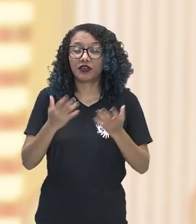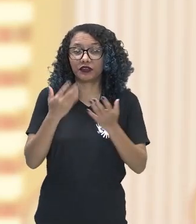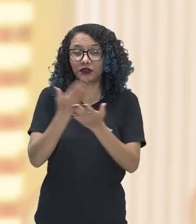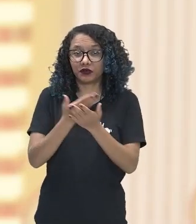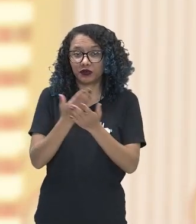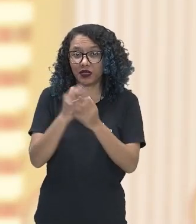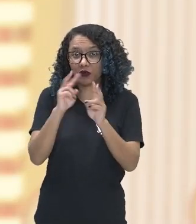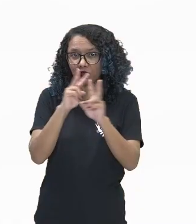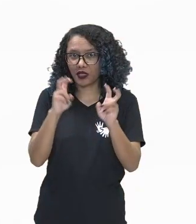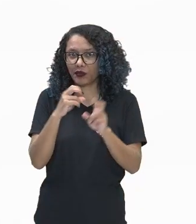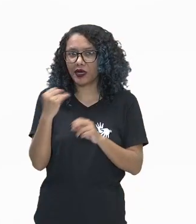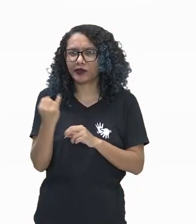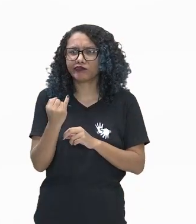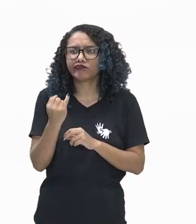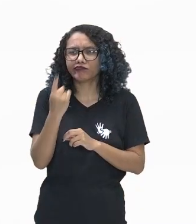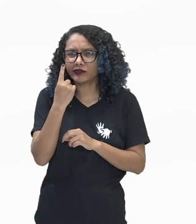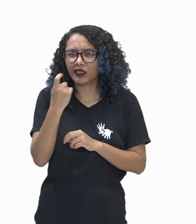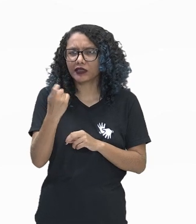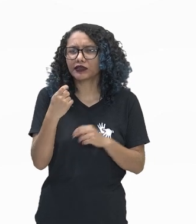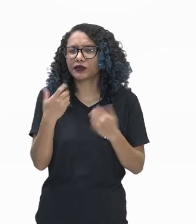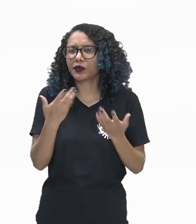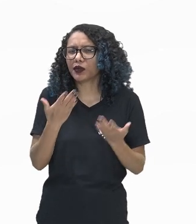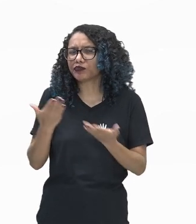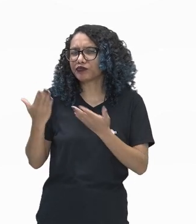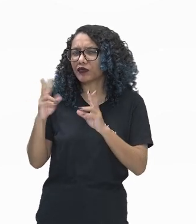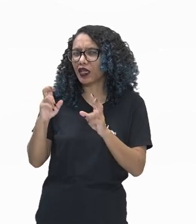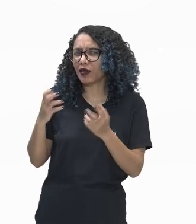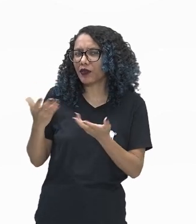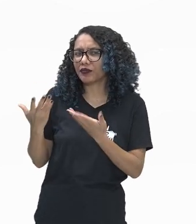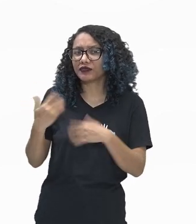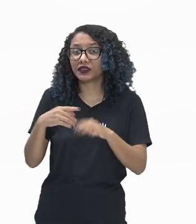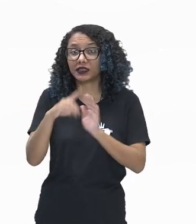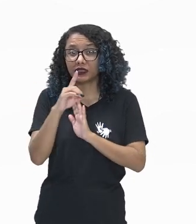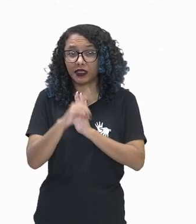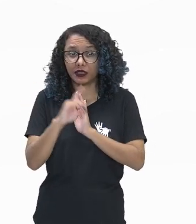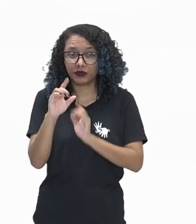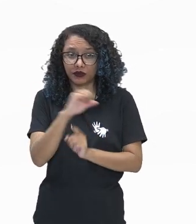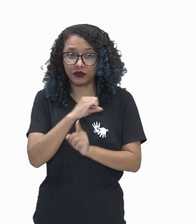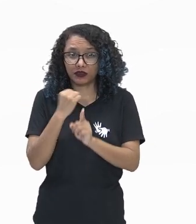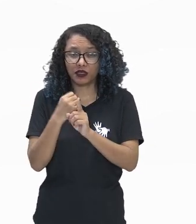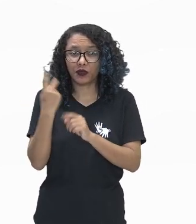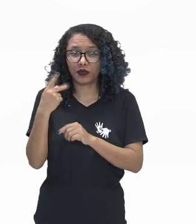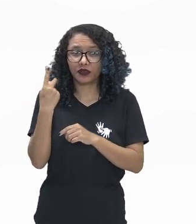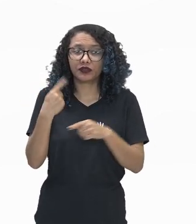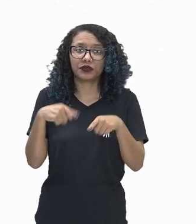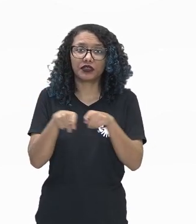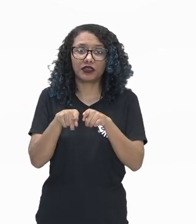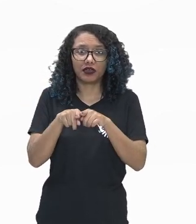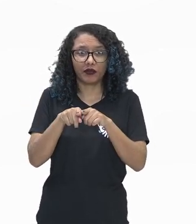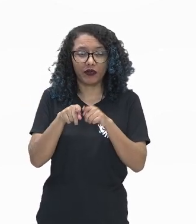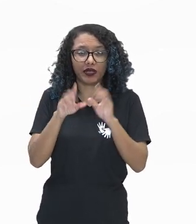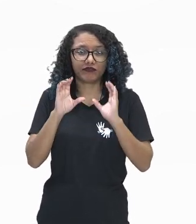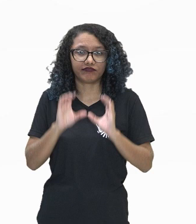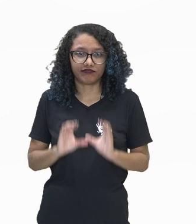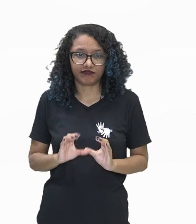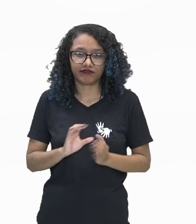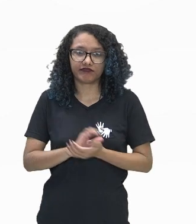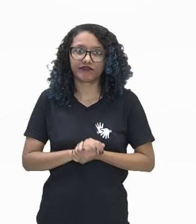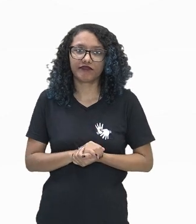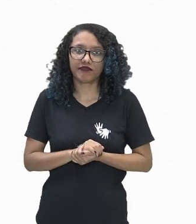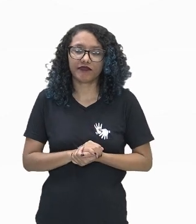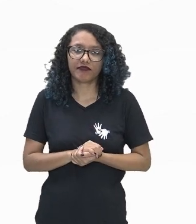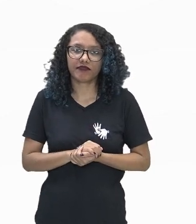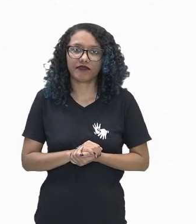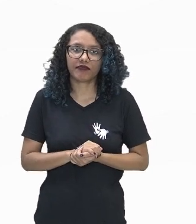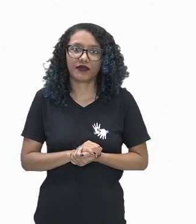objeto de conhecimento são os direitos sociais, políticos e civis. E dentro desse